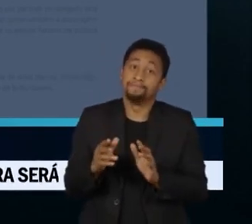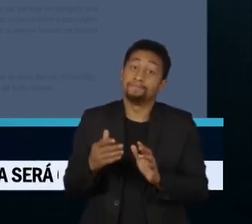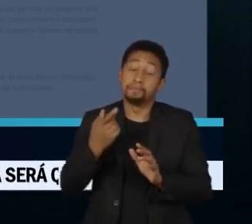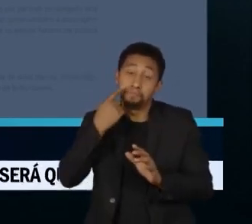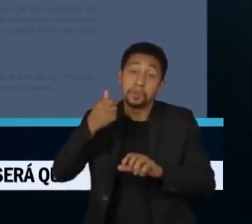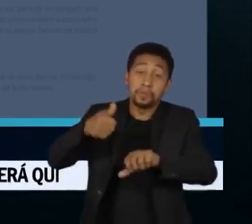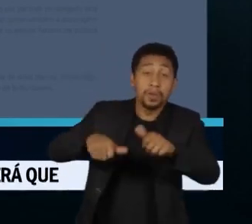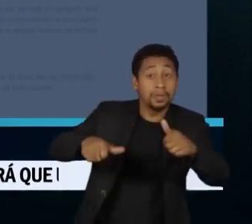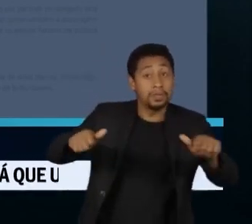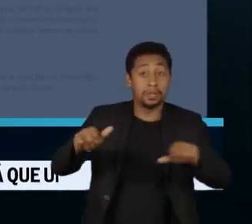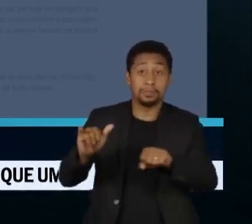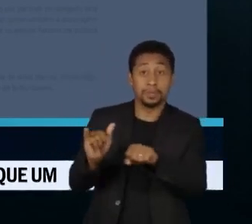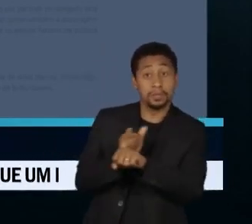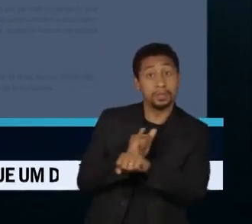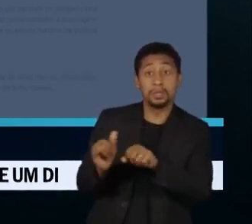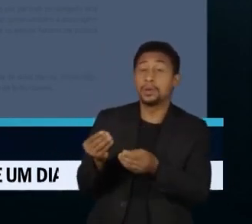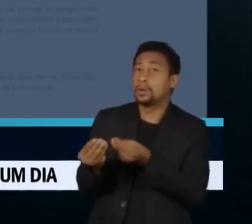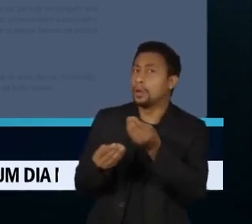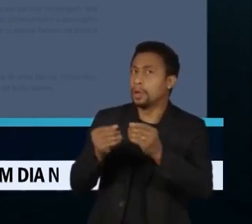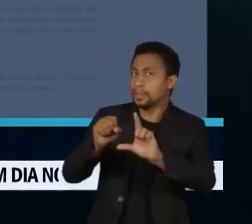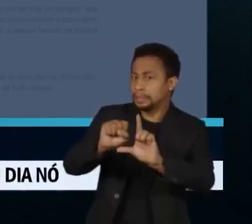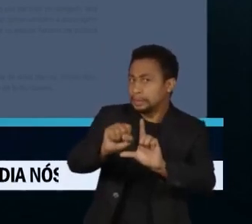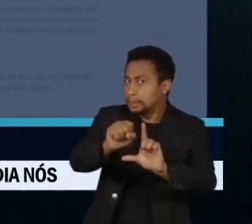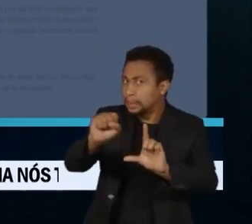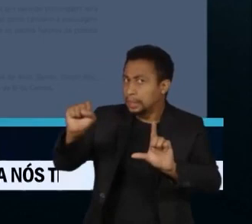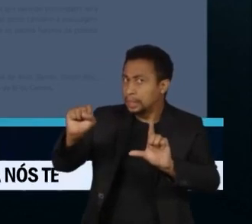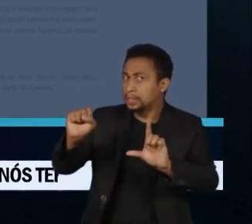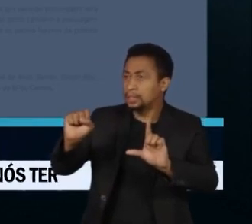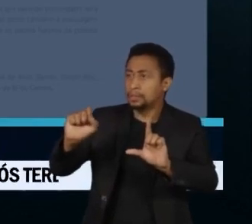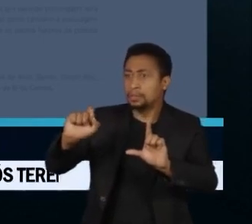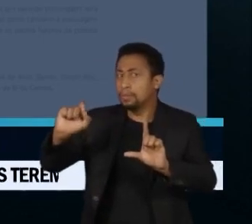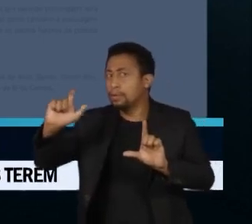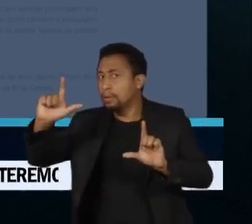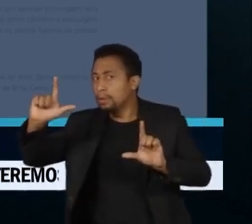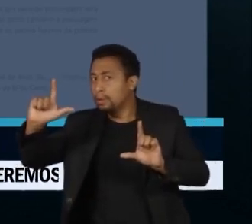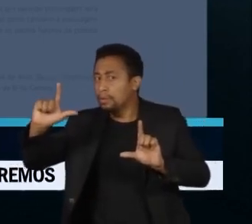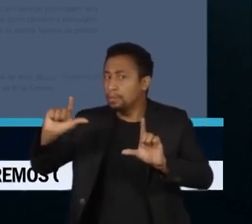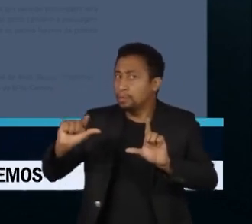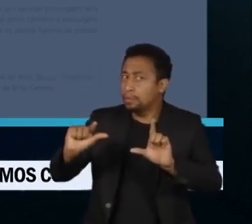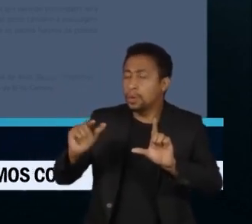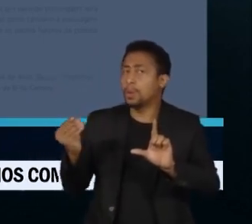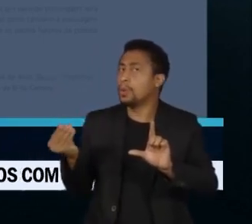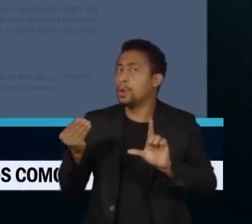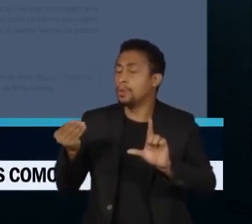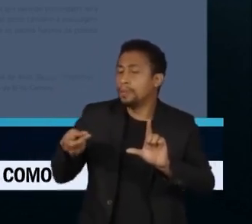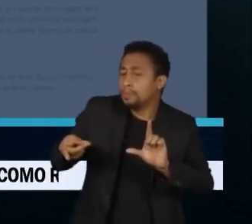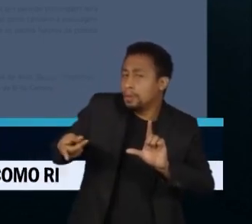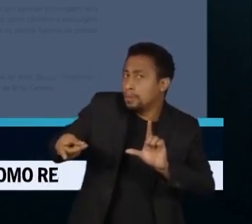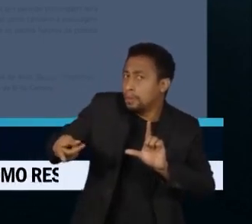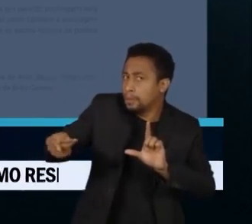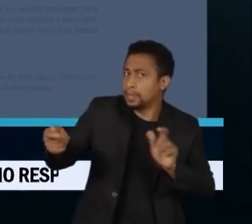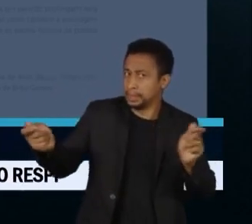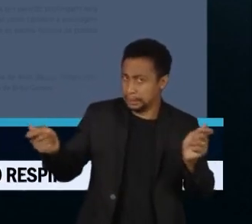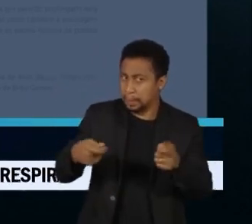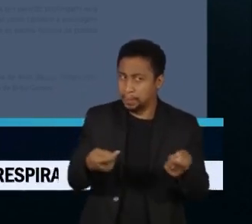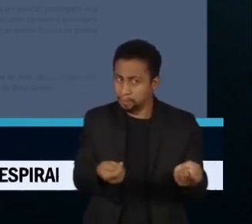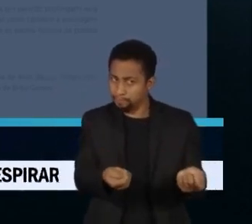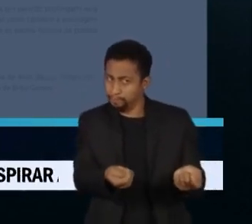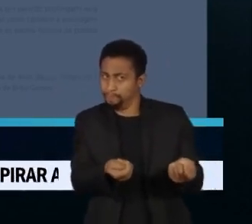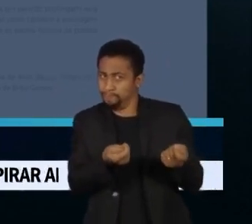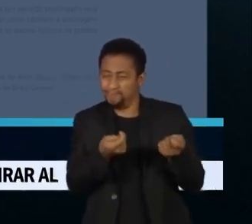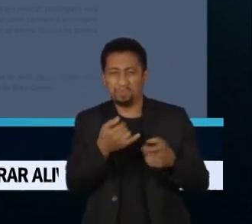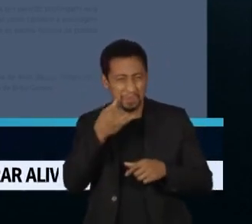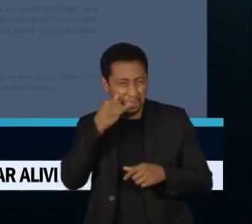se a estratégia de manutenção da taxa básica de juros por período prolongado vai ser capaz de assegurar